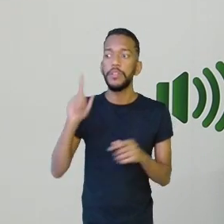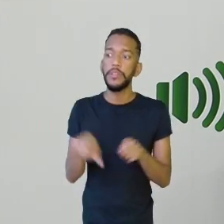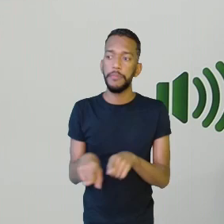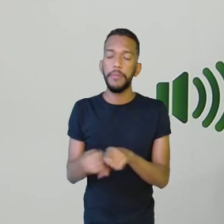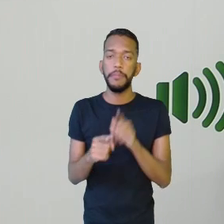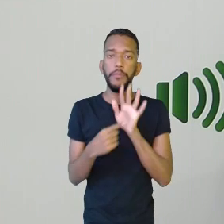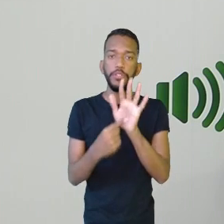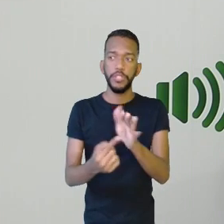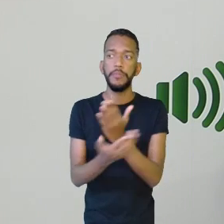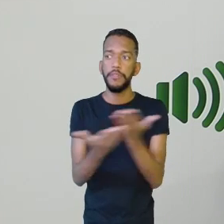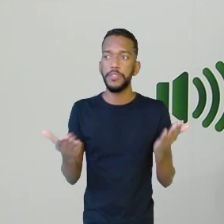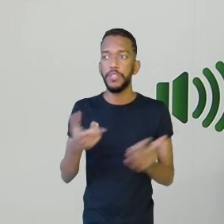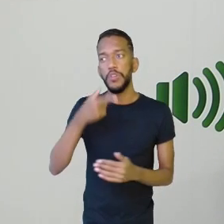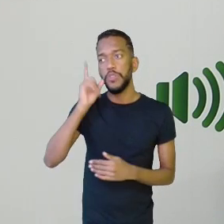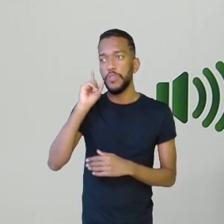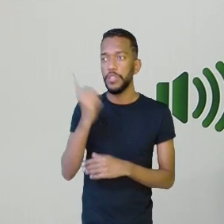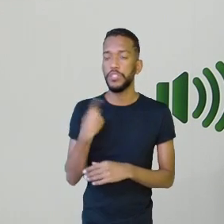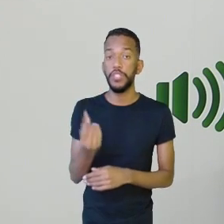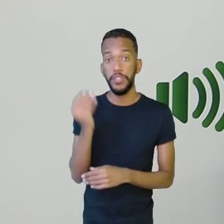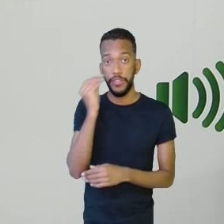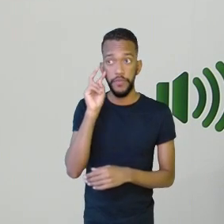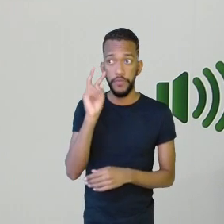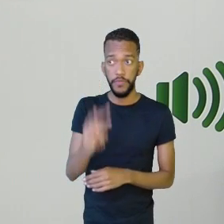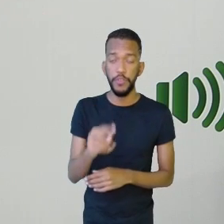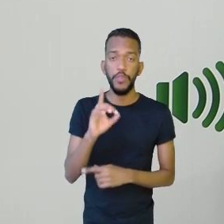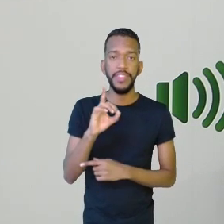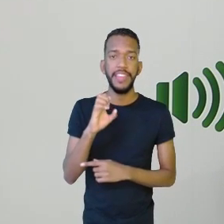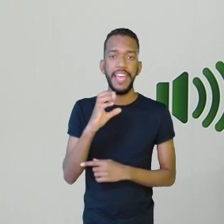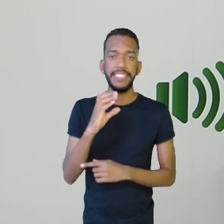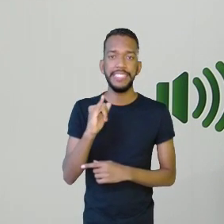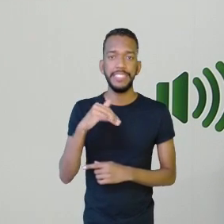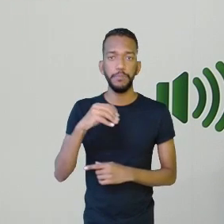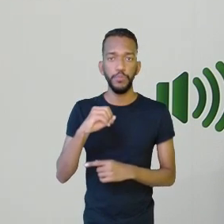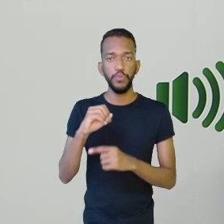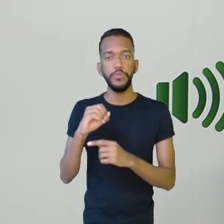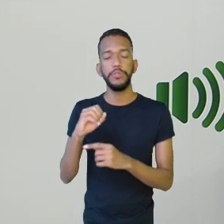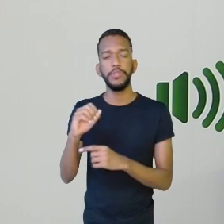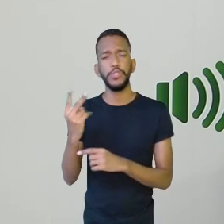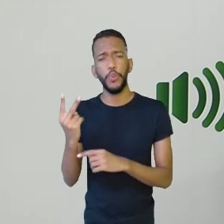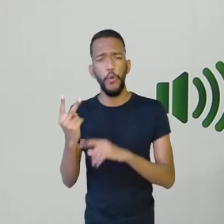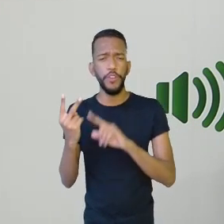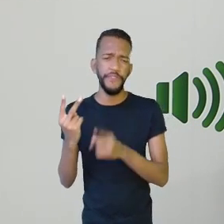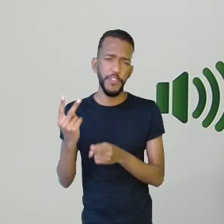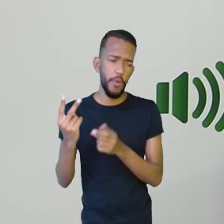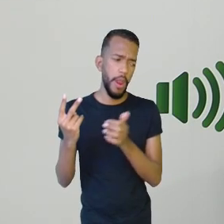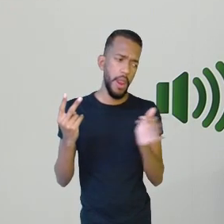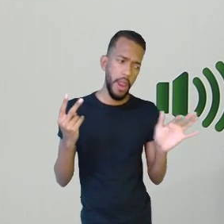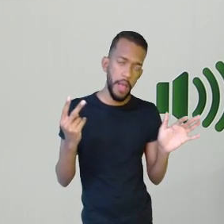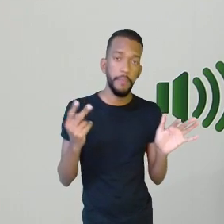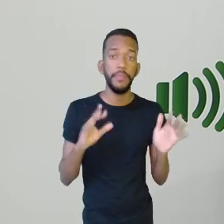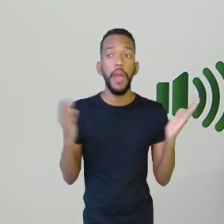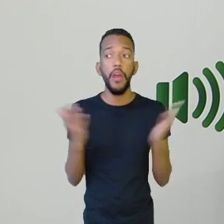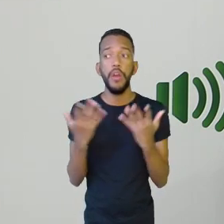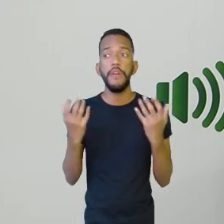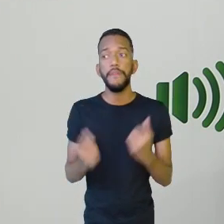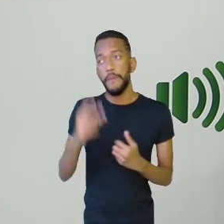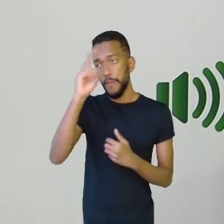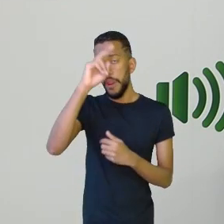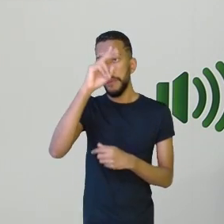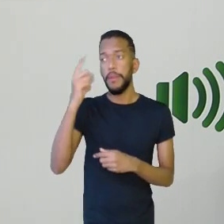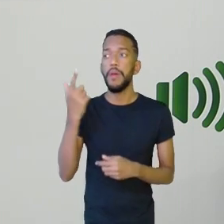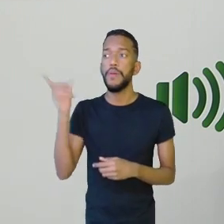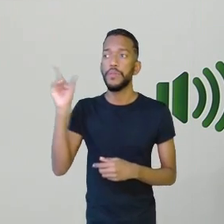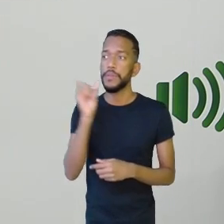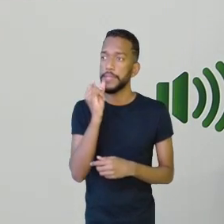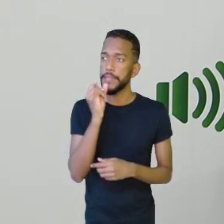mostrar para vocês. Ontem a gente viu décimos, hoje nós estamos vendo fração. Relembramos, mas vamos relembrar também com outro